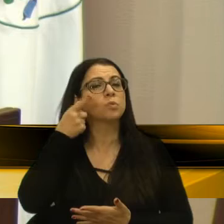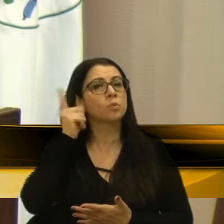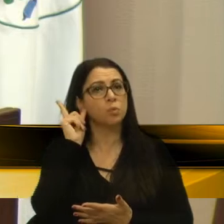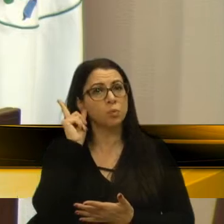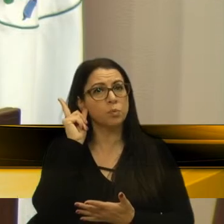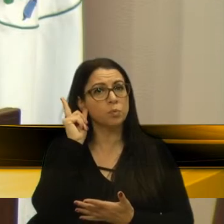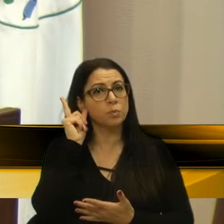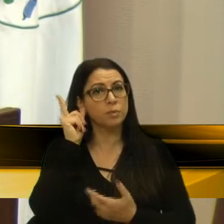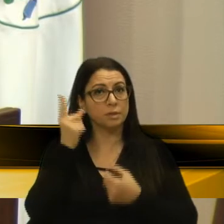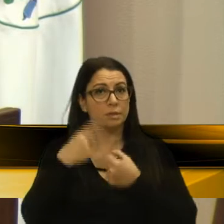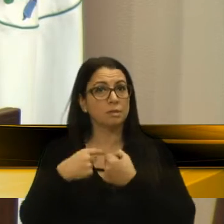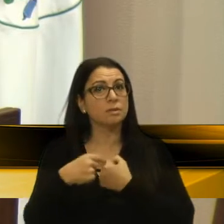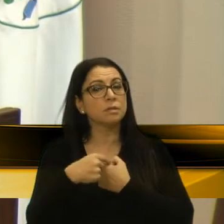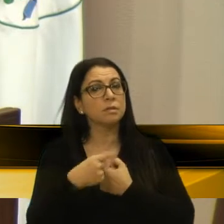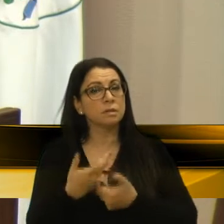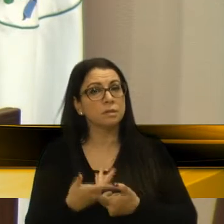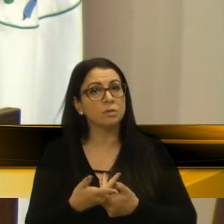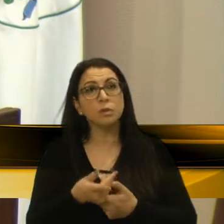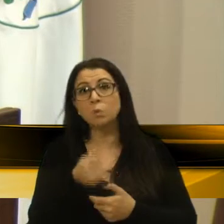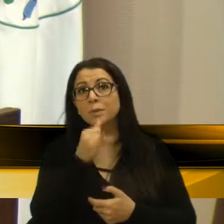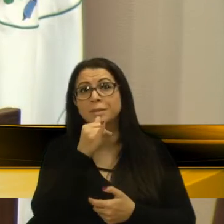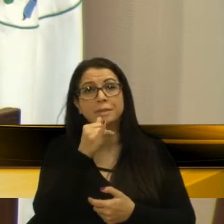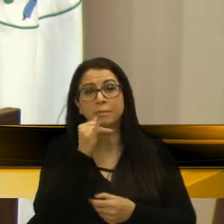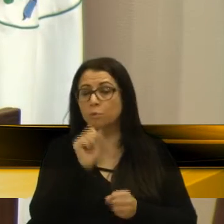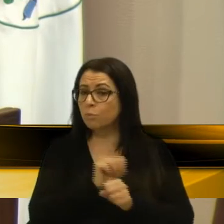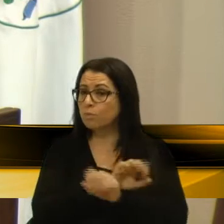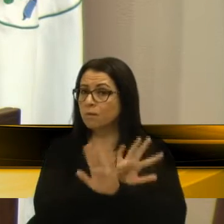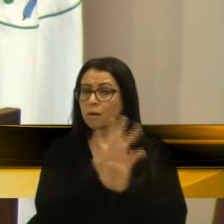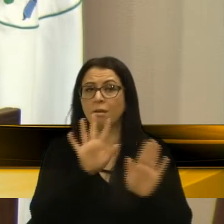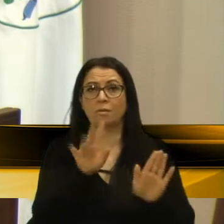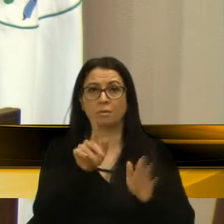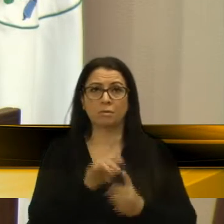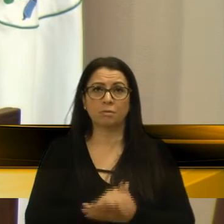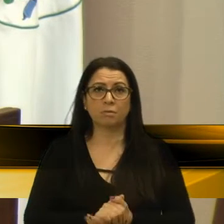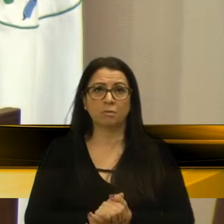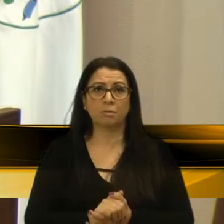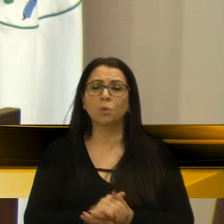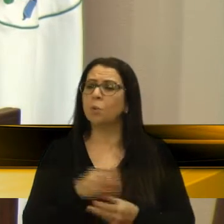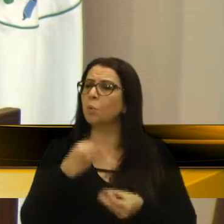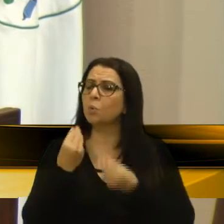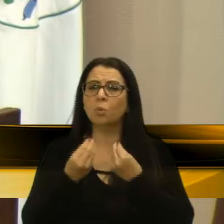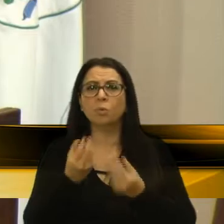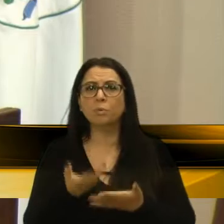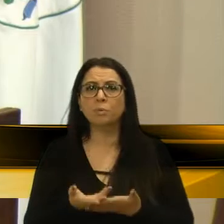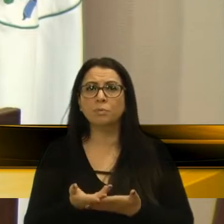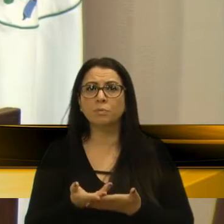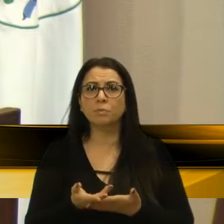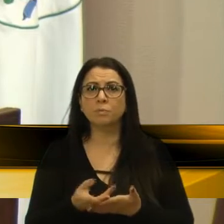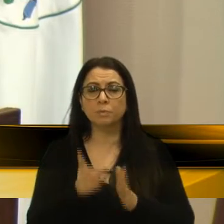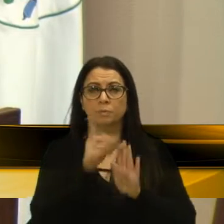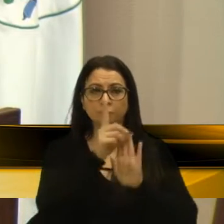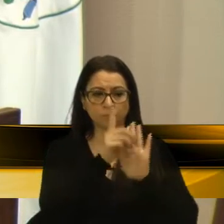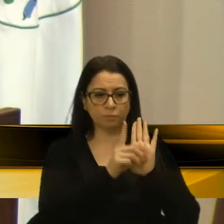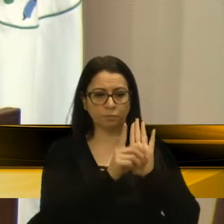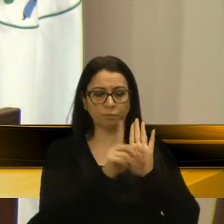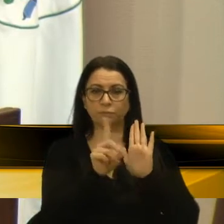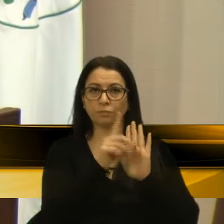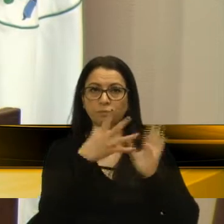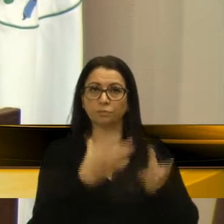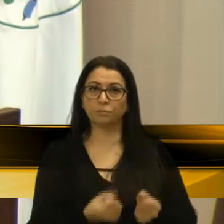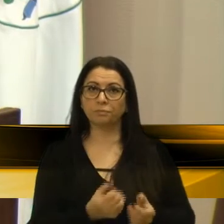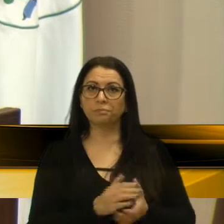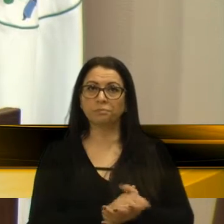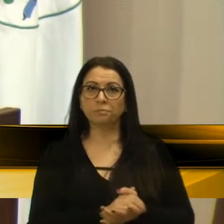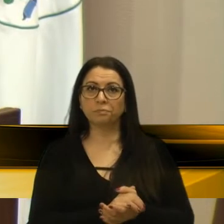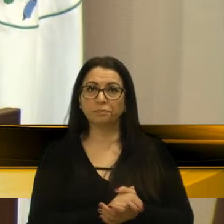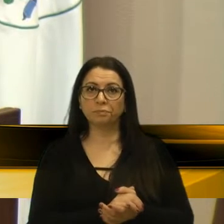nossa cidade é um exemplo claríssimo. Como que, se um decreto não permite